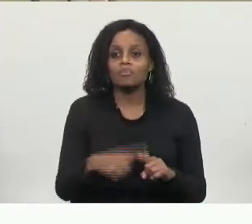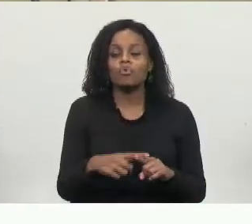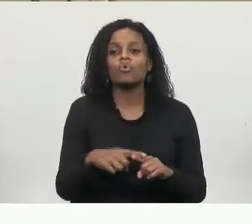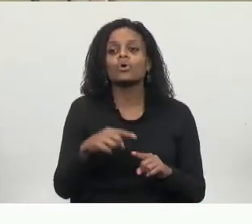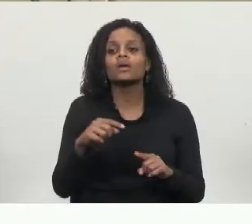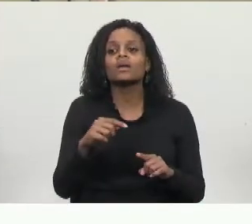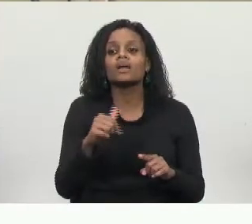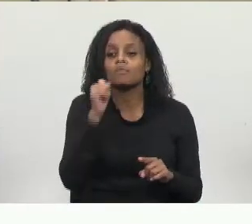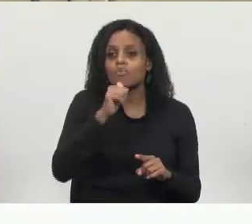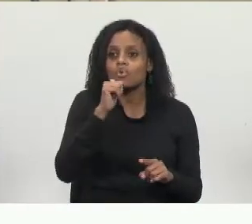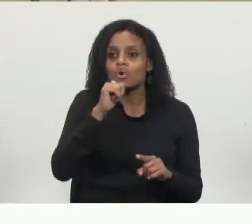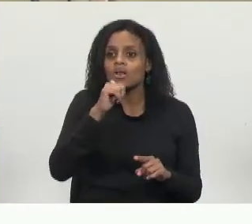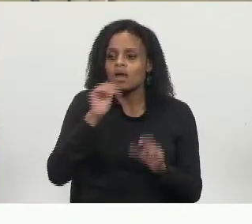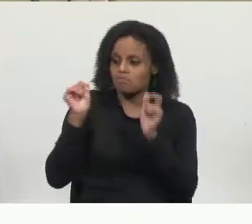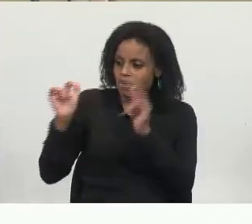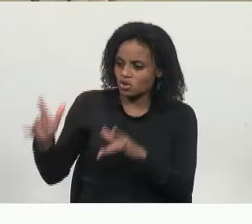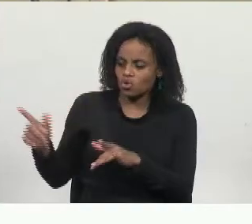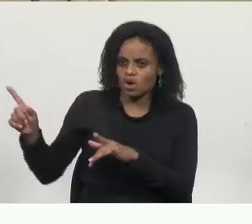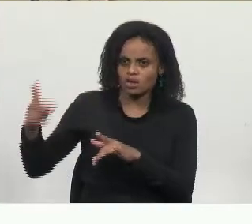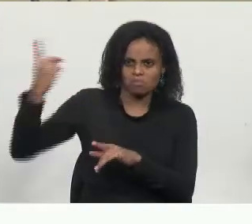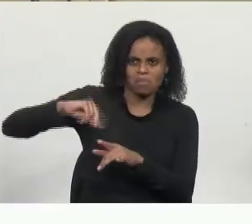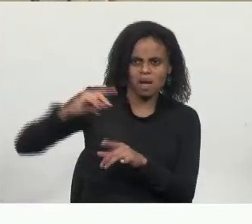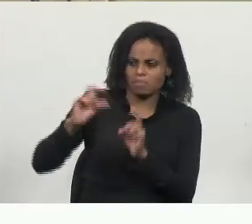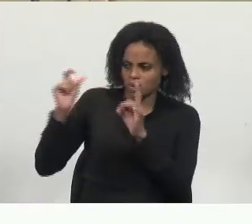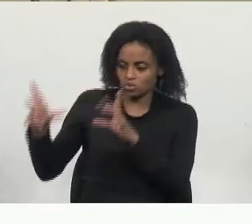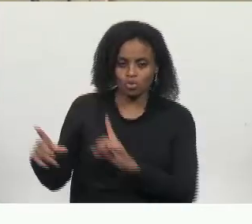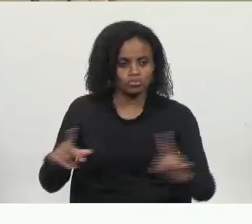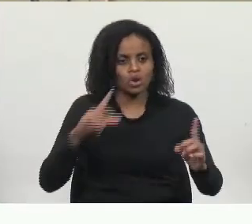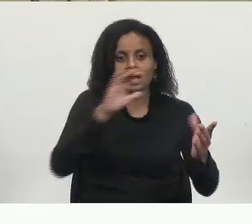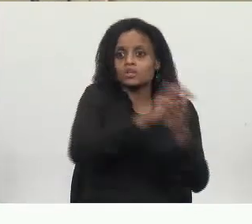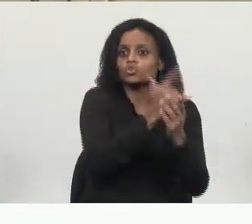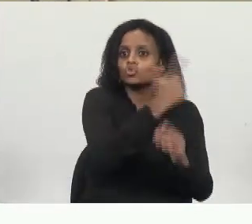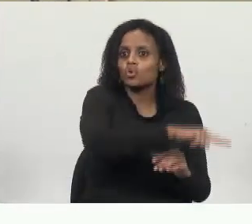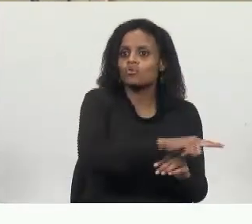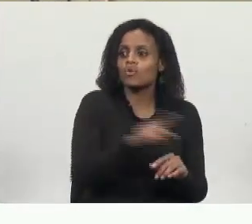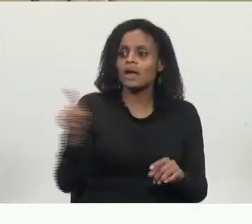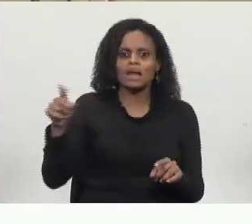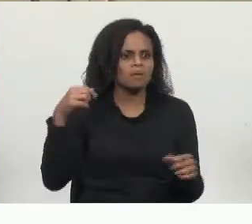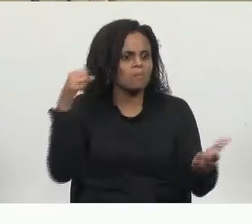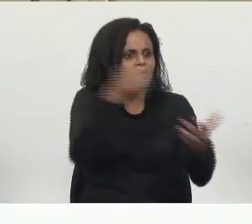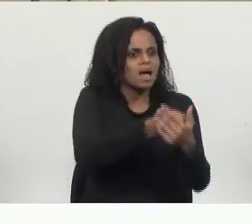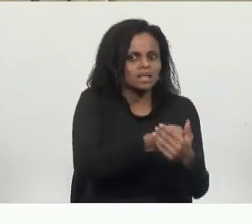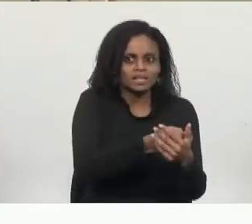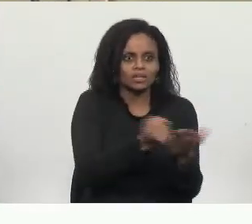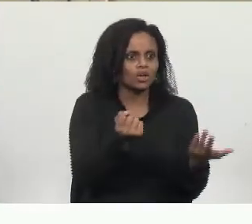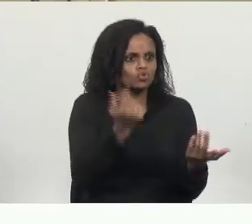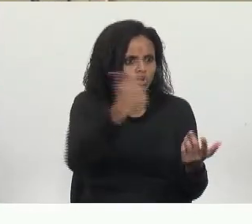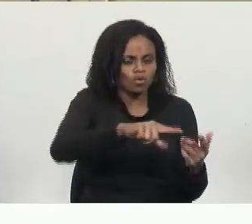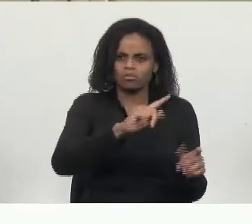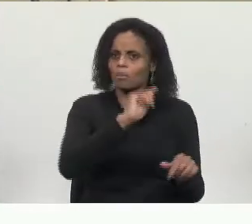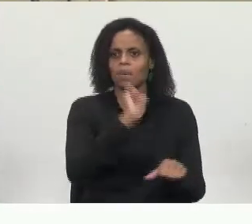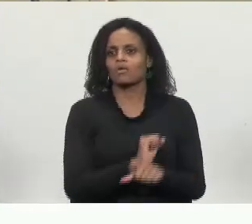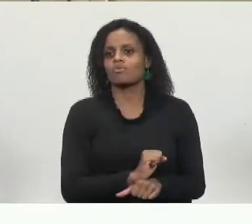procurou, o cara falou, olha só, se tu vier para bater na minha mulher, ameaçar, eu parto para dentro de você. O que era macho deixou de ser macho na hora.